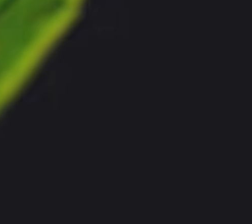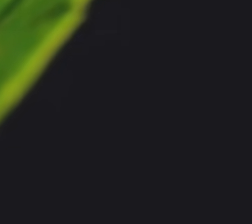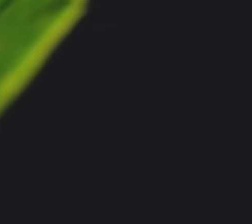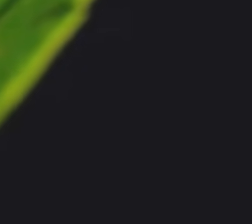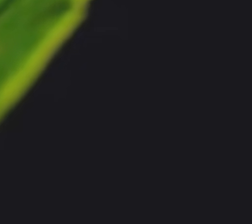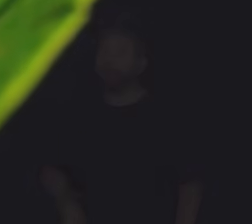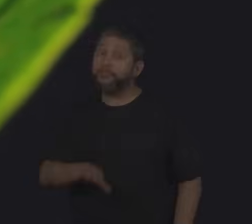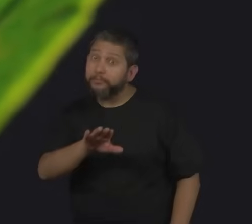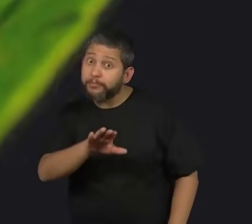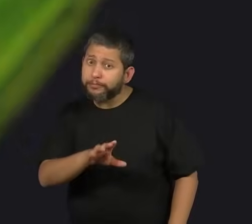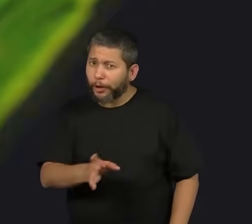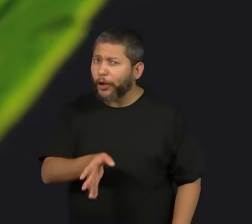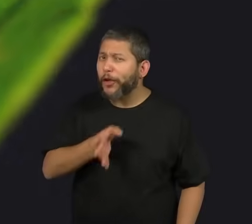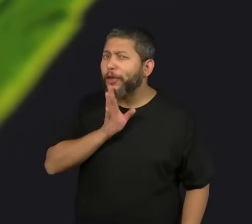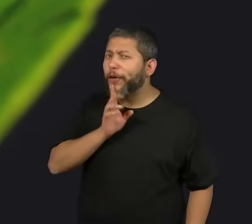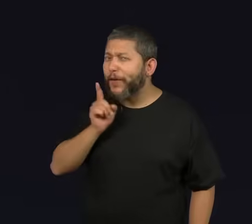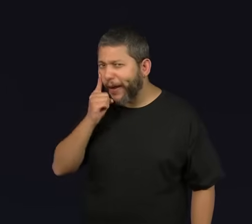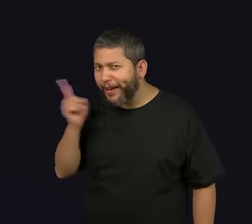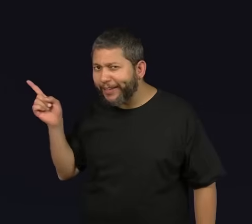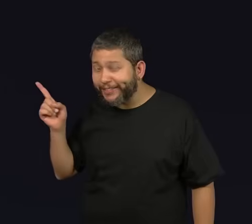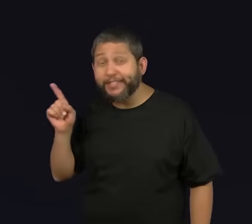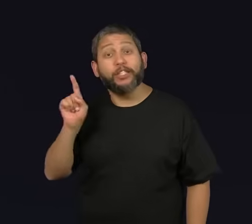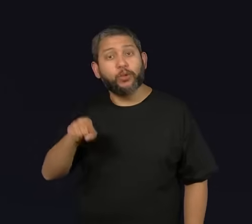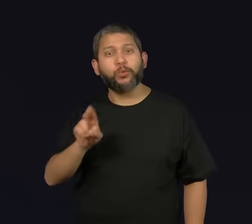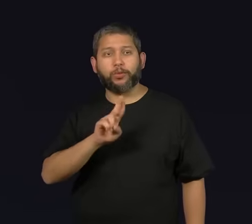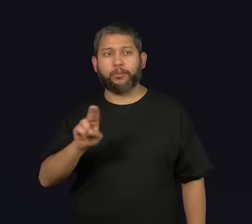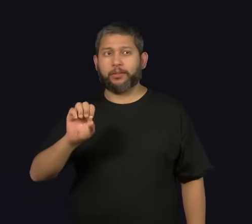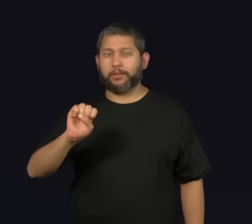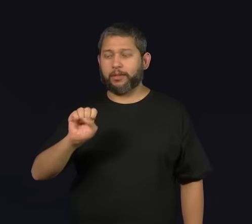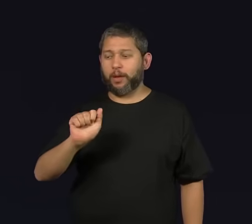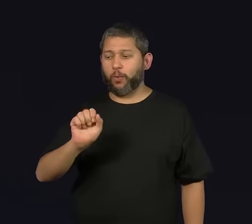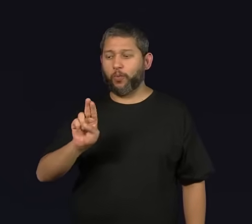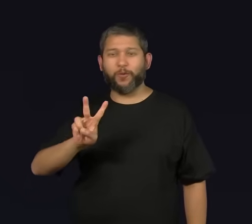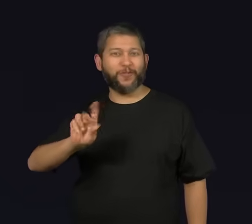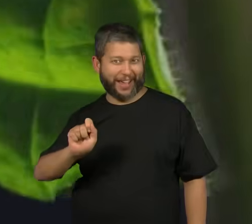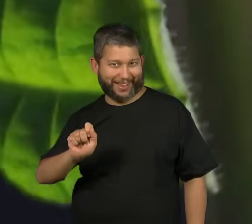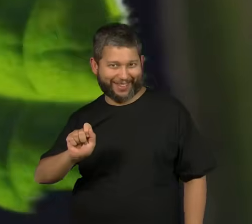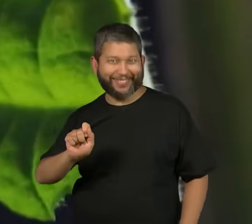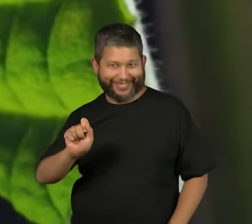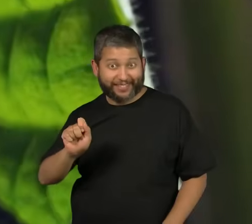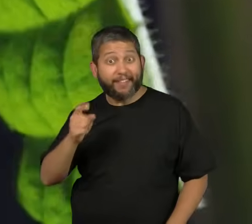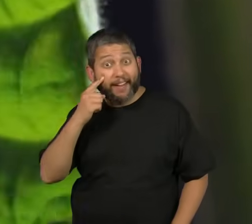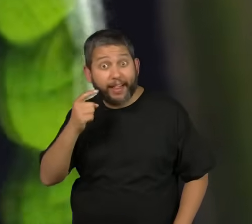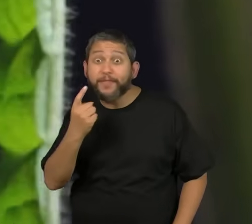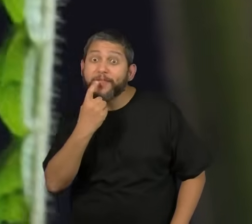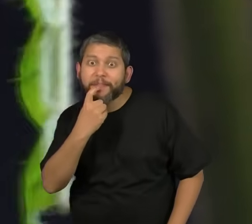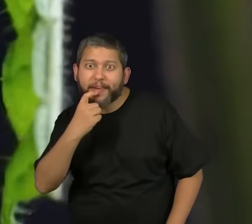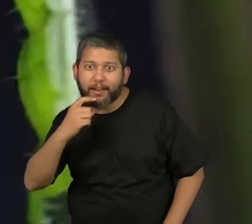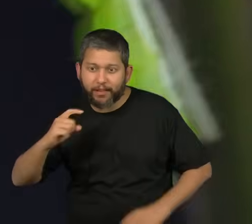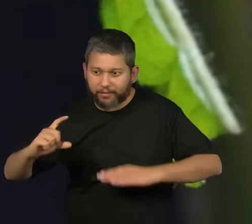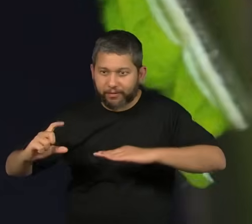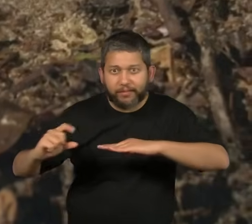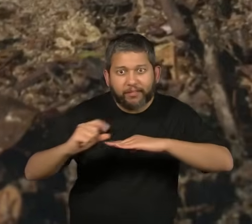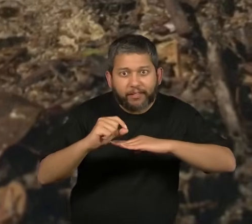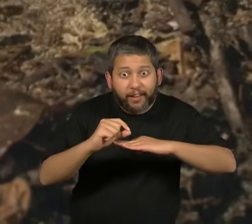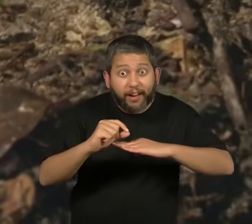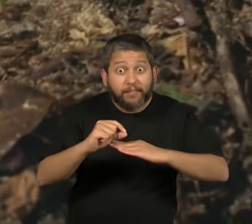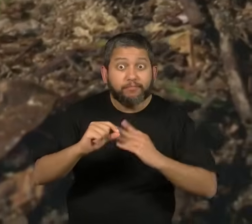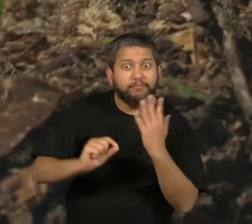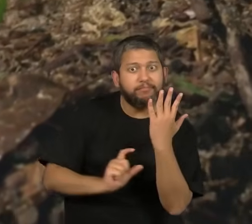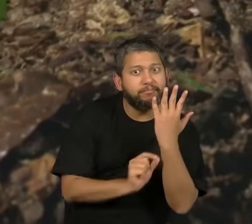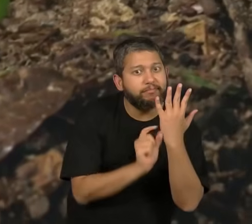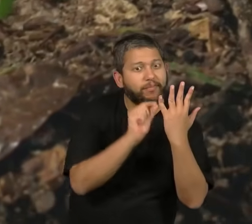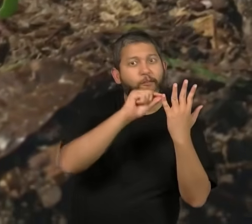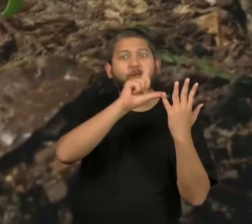Você provavelmente já viu uma saúva-limão. De cor avermelhada, essa formiga é conhecida por cortar partes de plantas